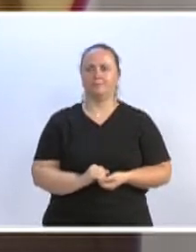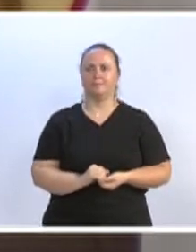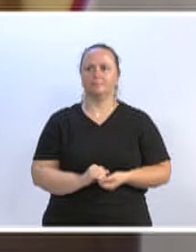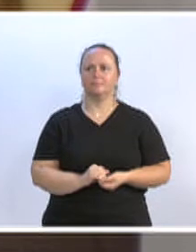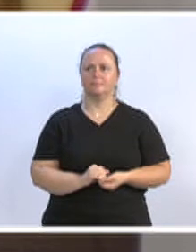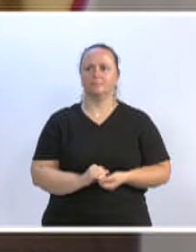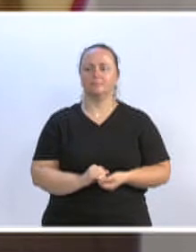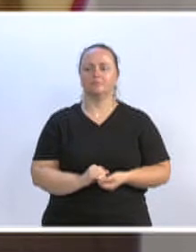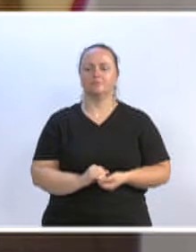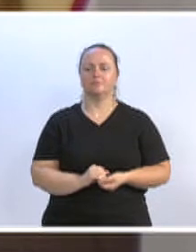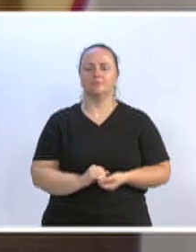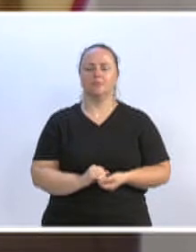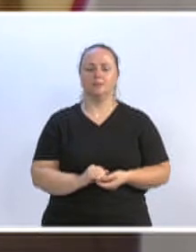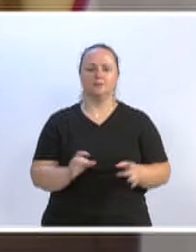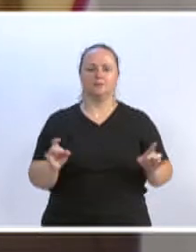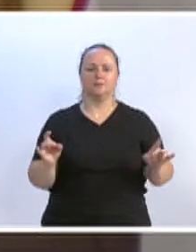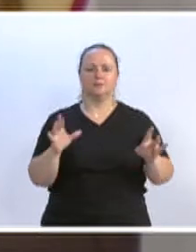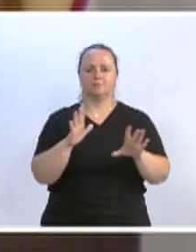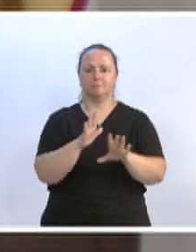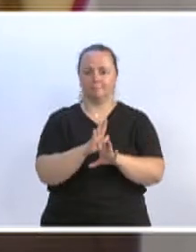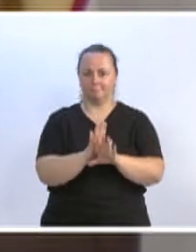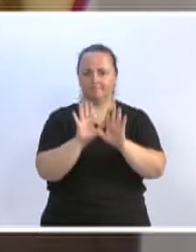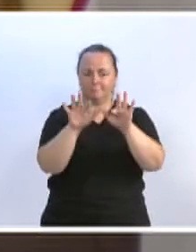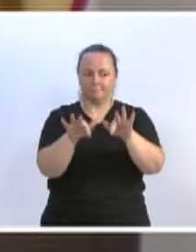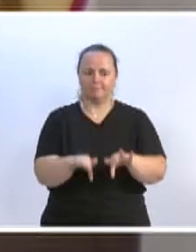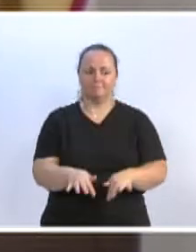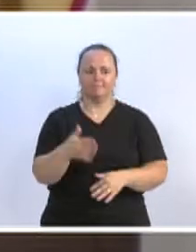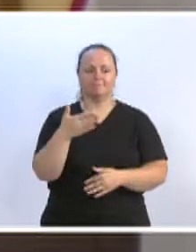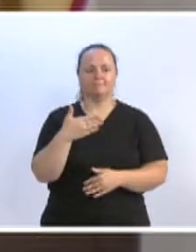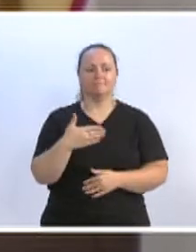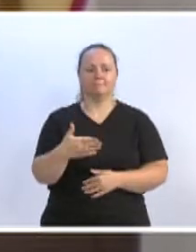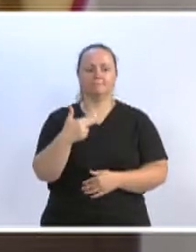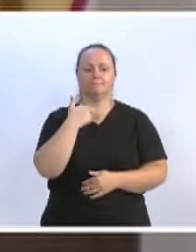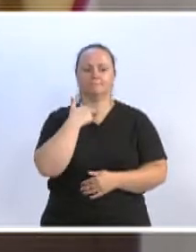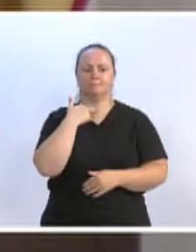E concluindo, não cometerás adultério.